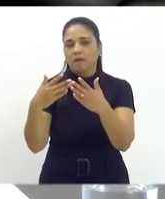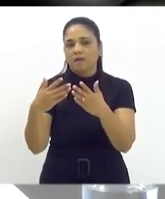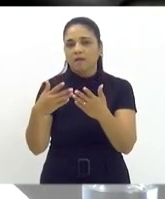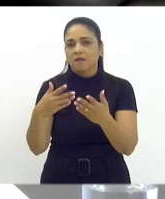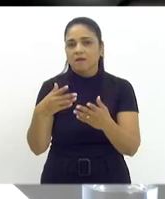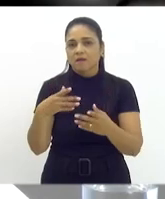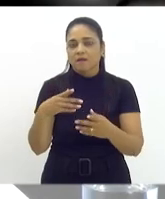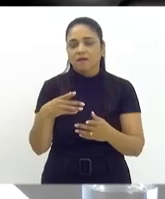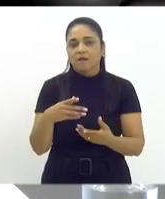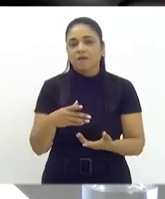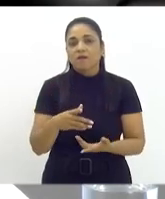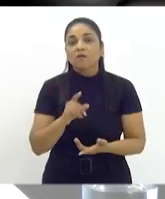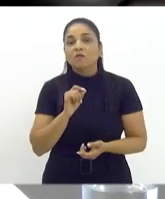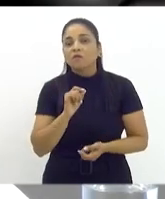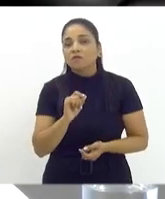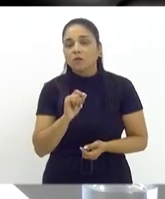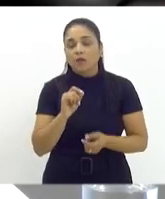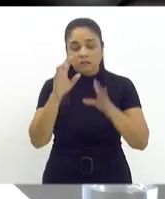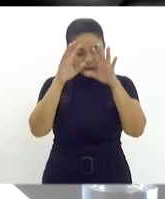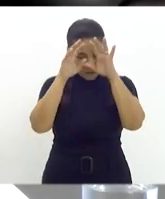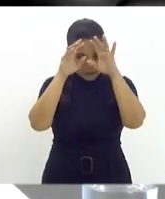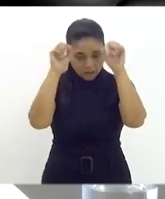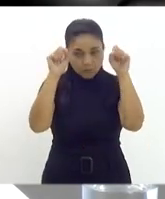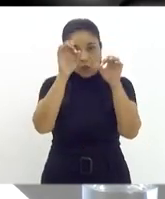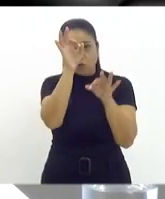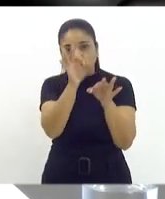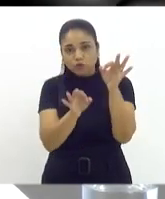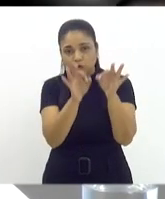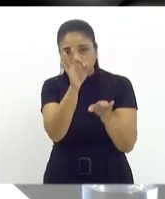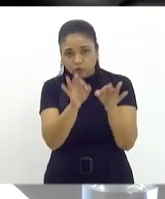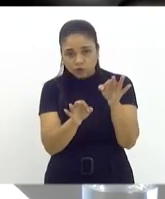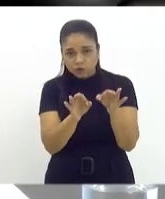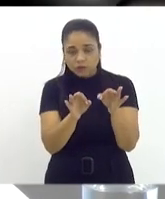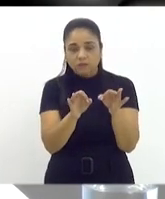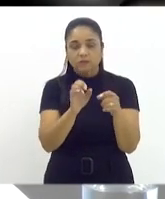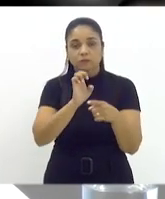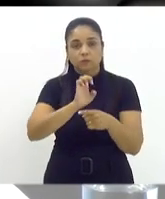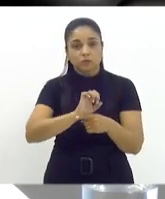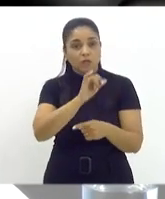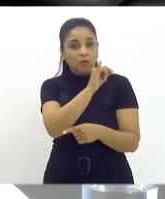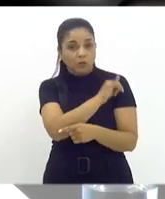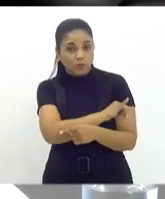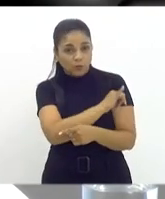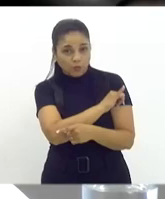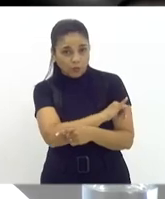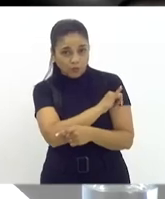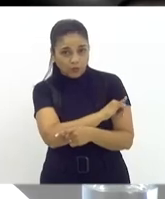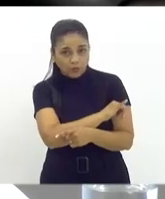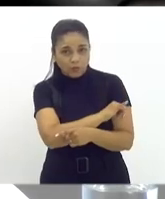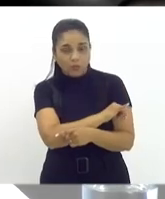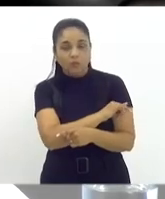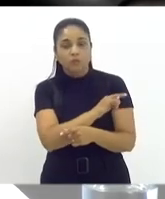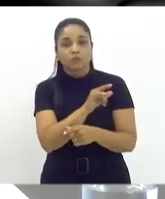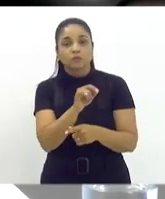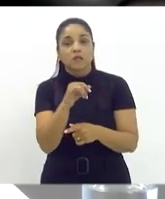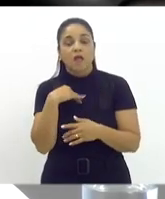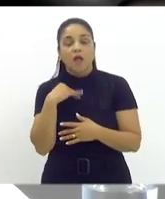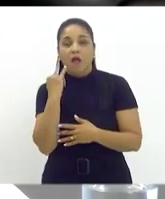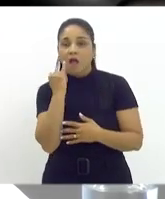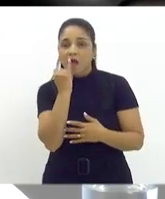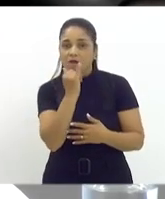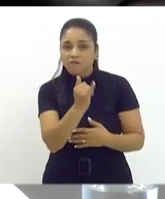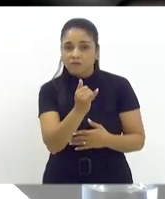avanços foi com Tribunal de Justiça do Estado do Rio de Janeiro que através do aviso